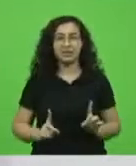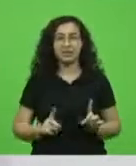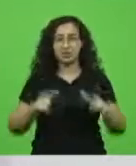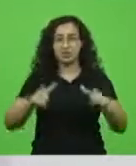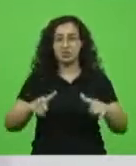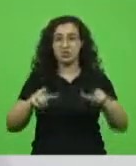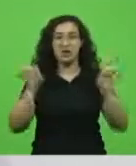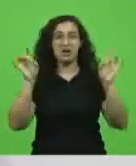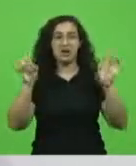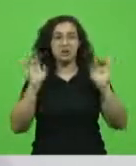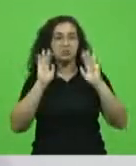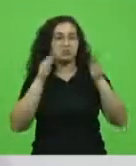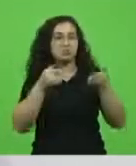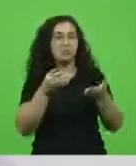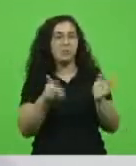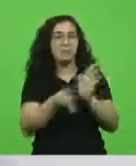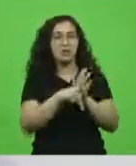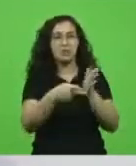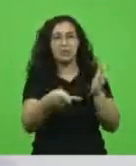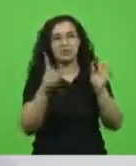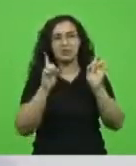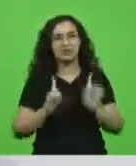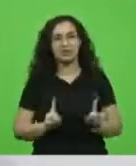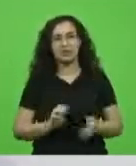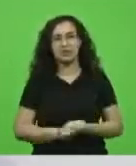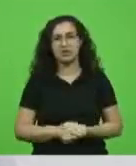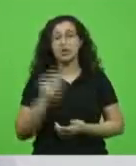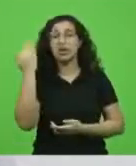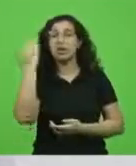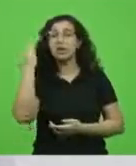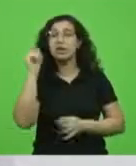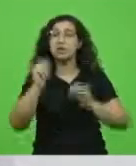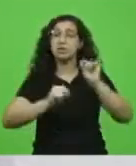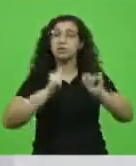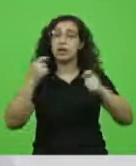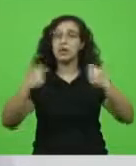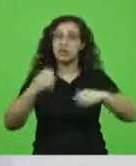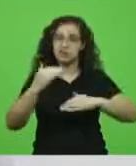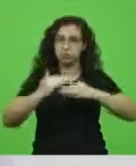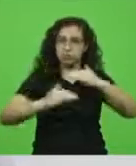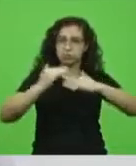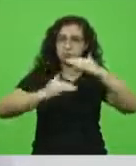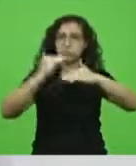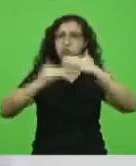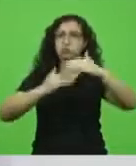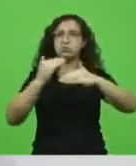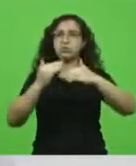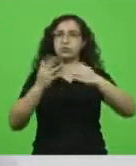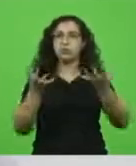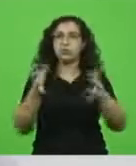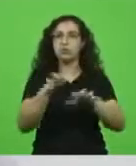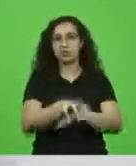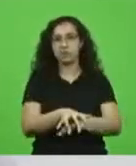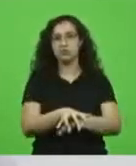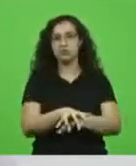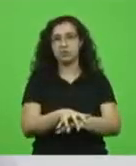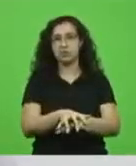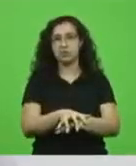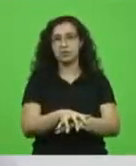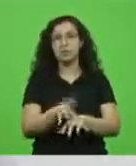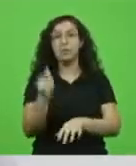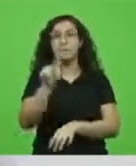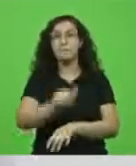e excludentes. Entendemos que é preciso avançar no caminho da inclusão.